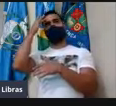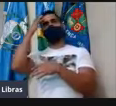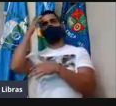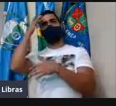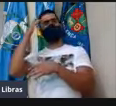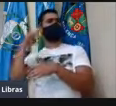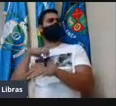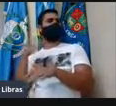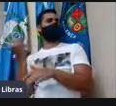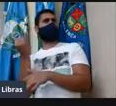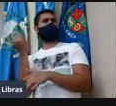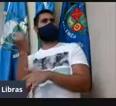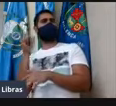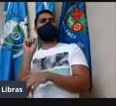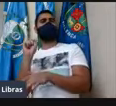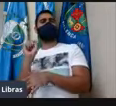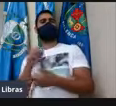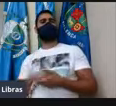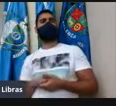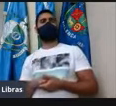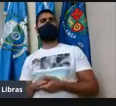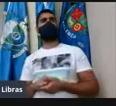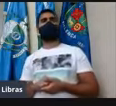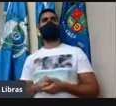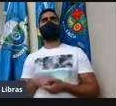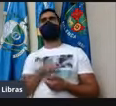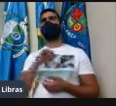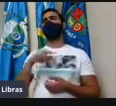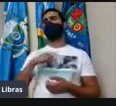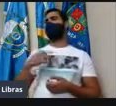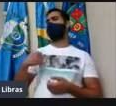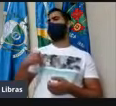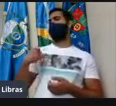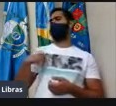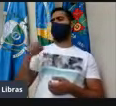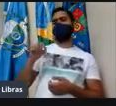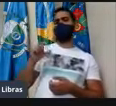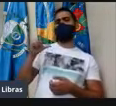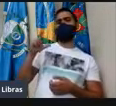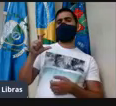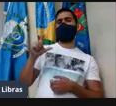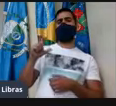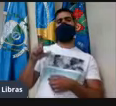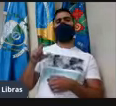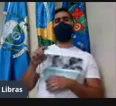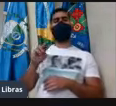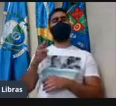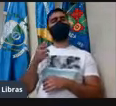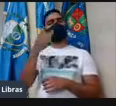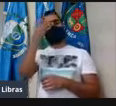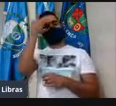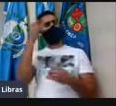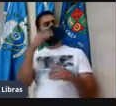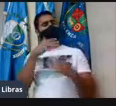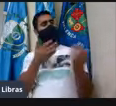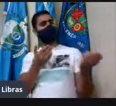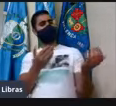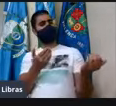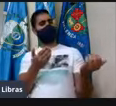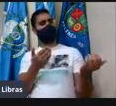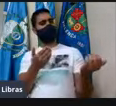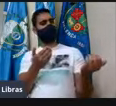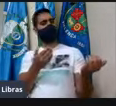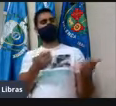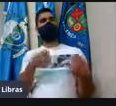Não importa se tivesse uma idade mais avançada ou se fosse mais jovem, que tivesse